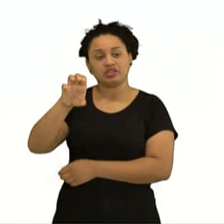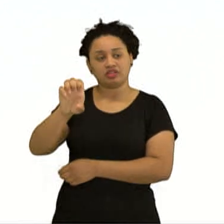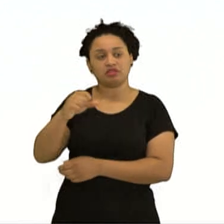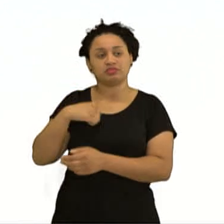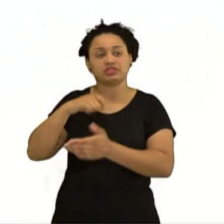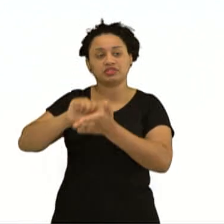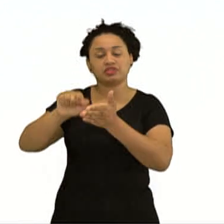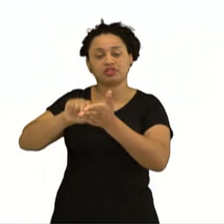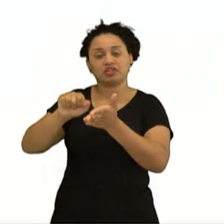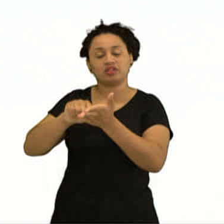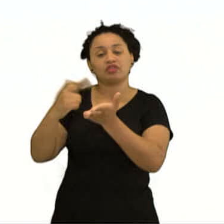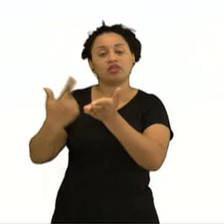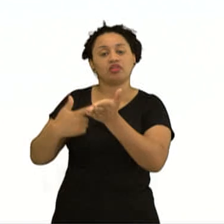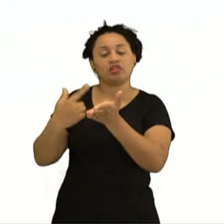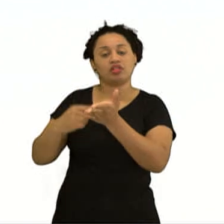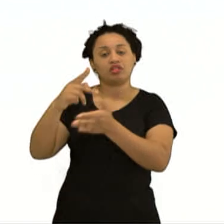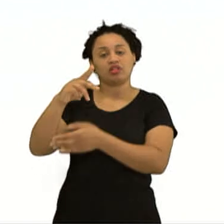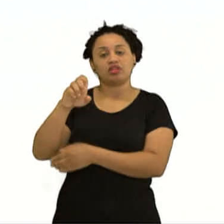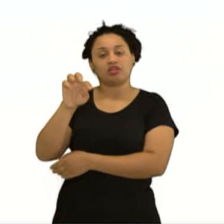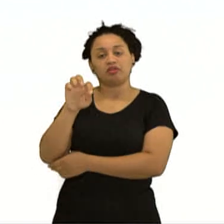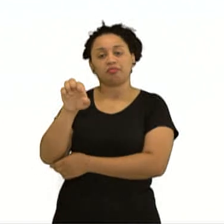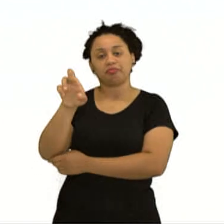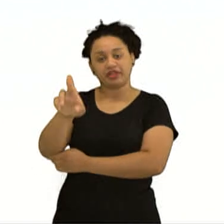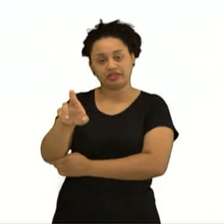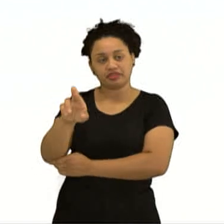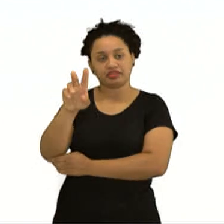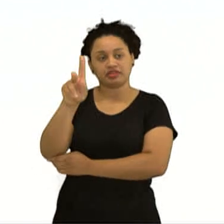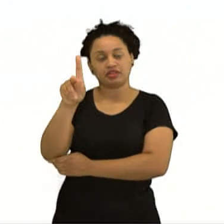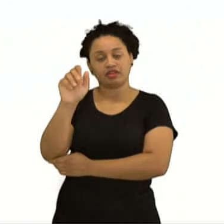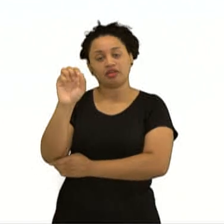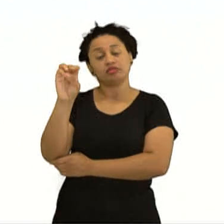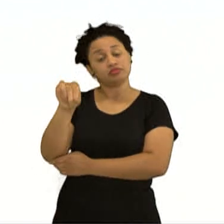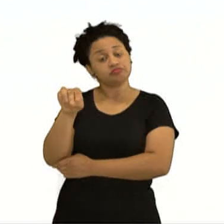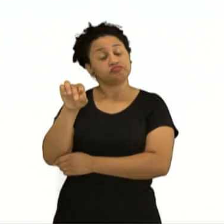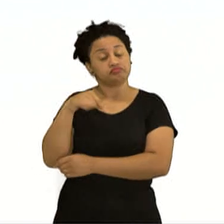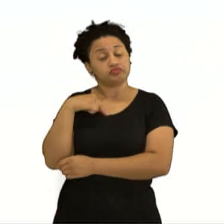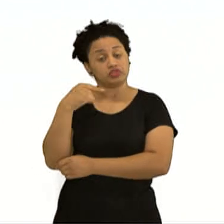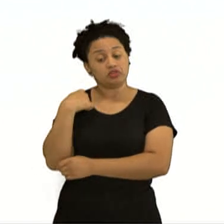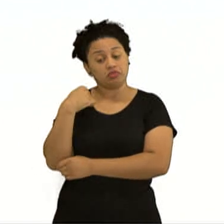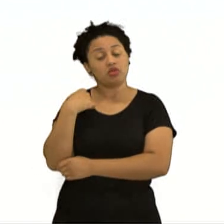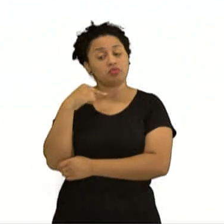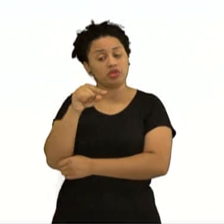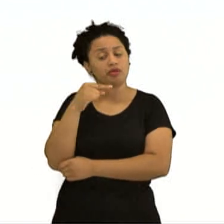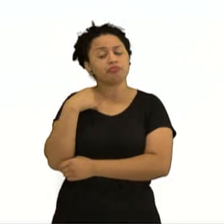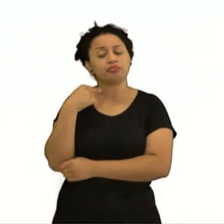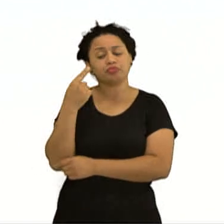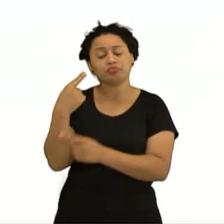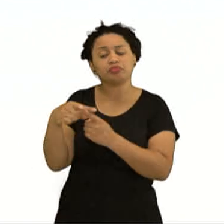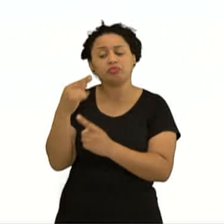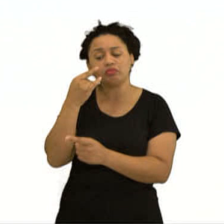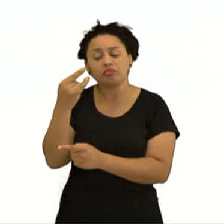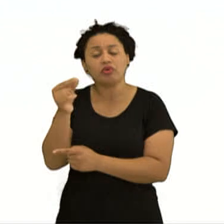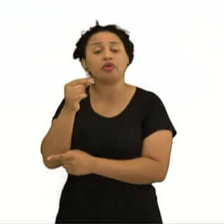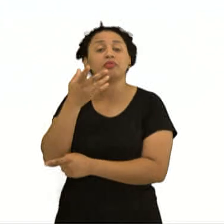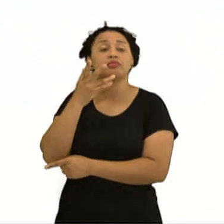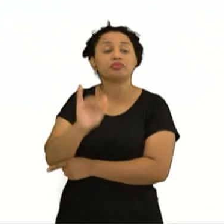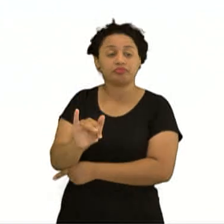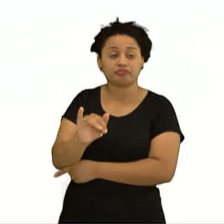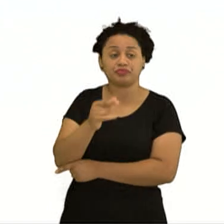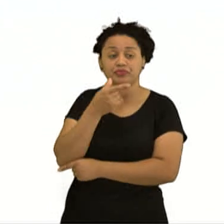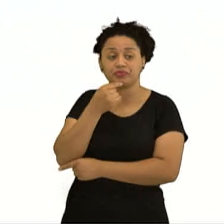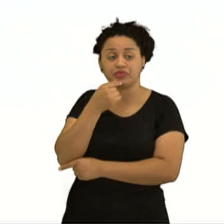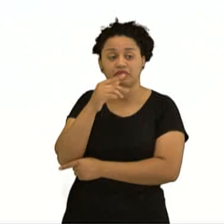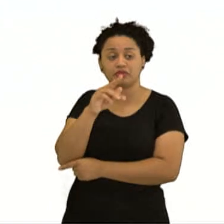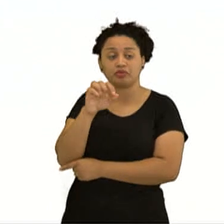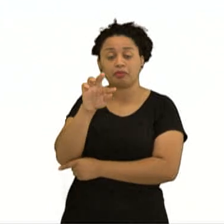Peter Pan, também inspirado em uma criança, no menino Peter Davis. Ser fonte